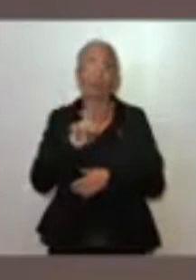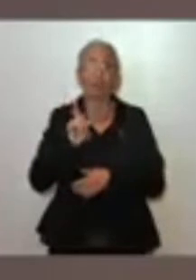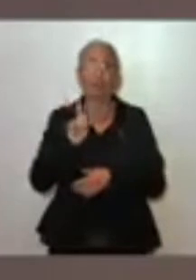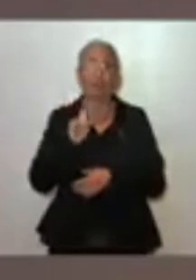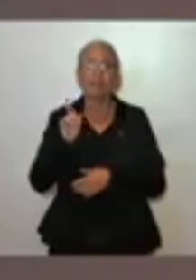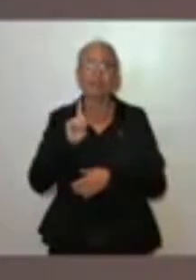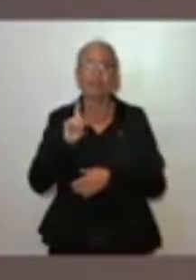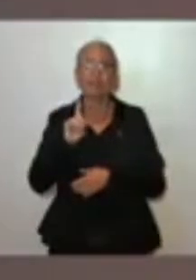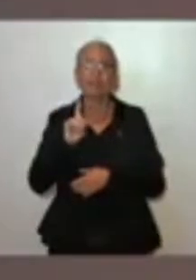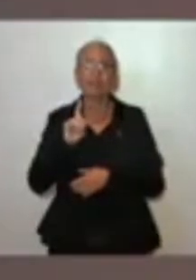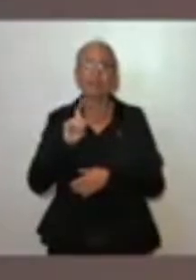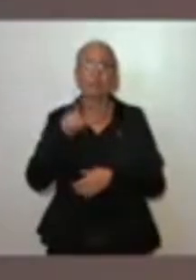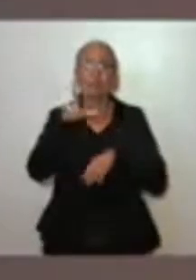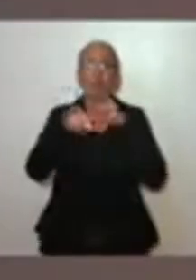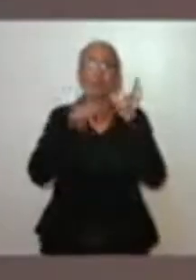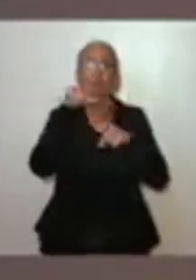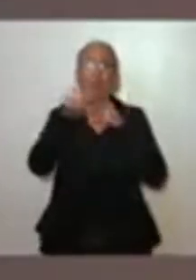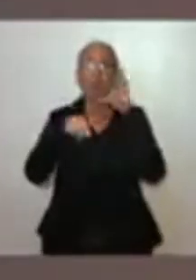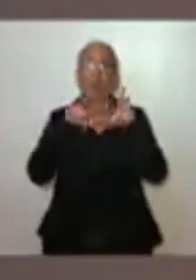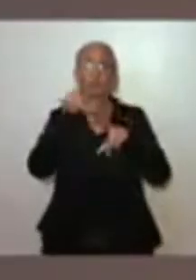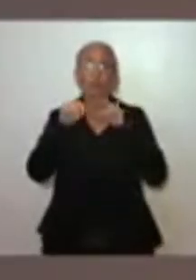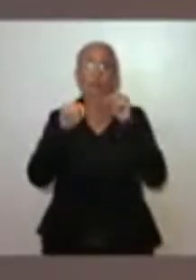uma escolha